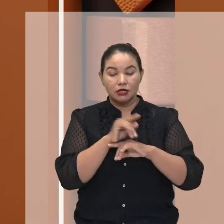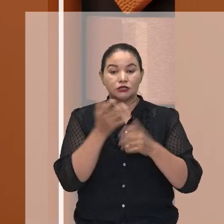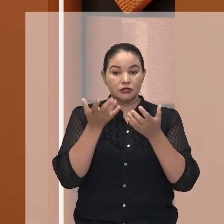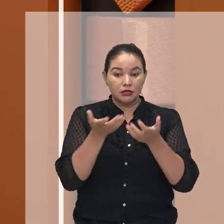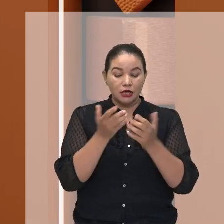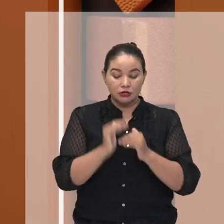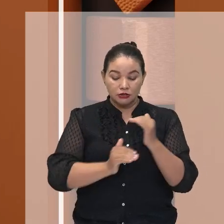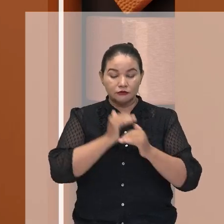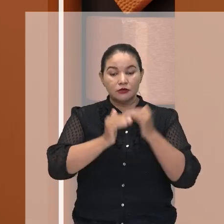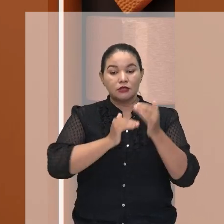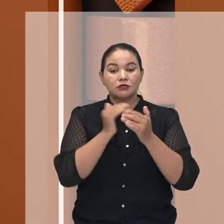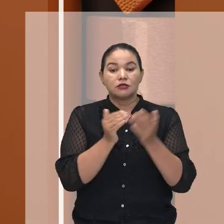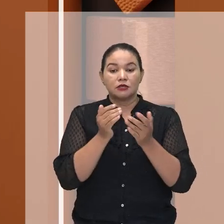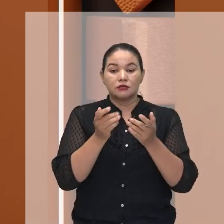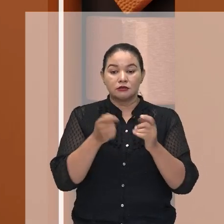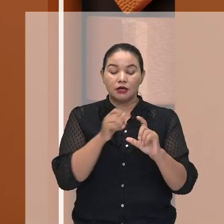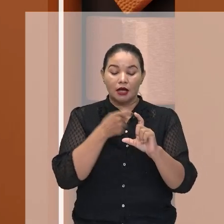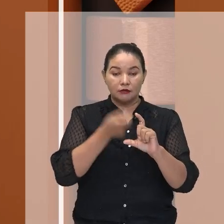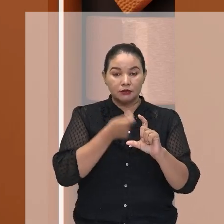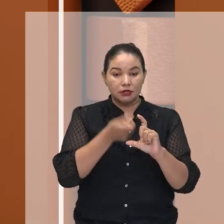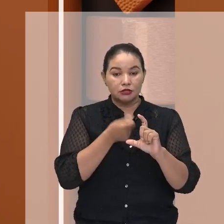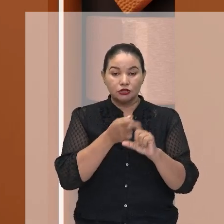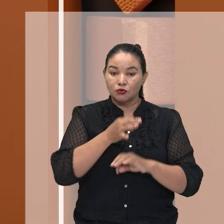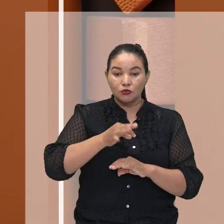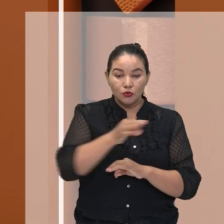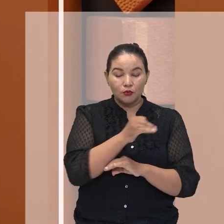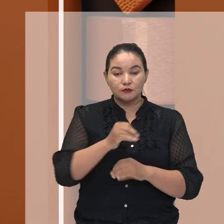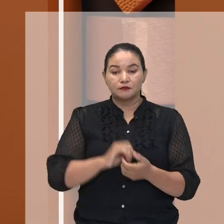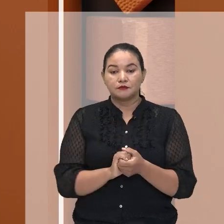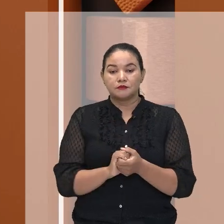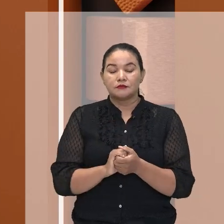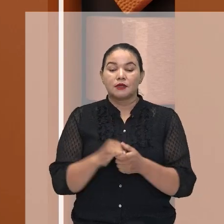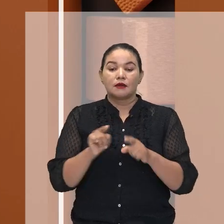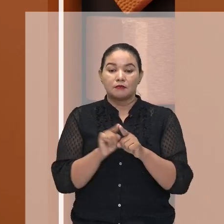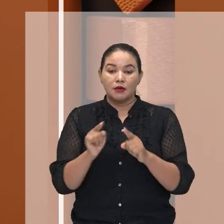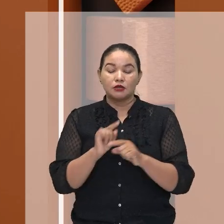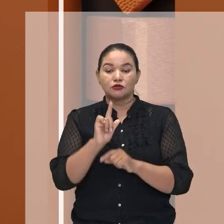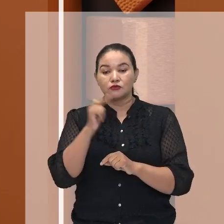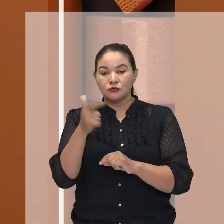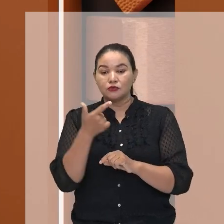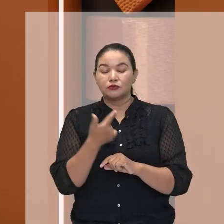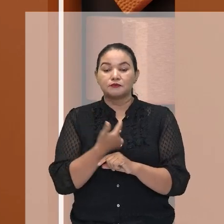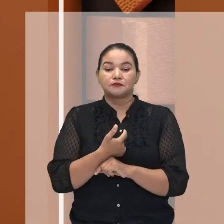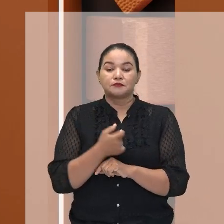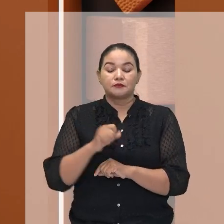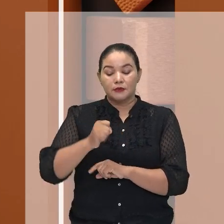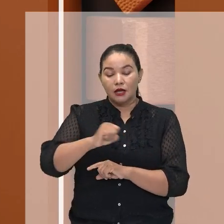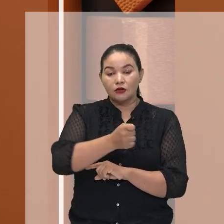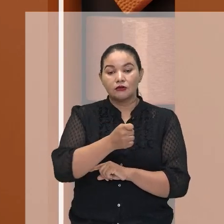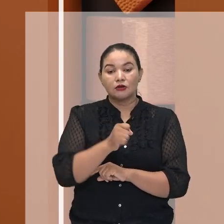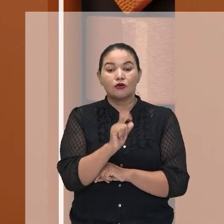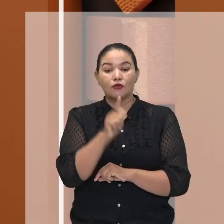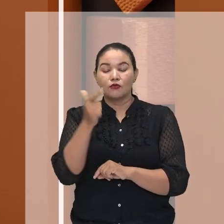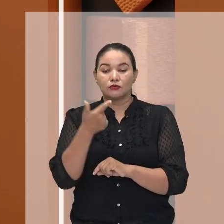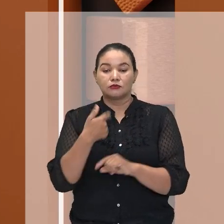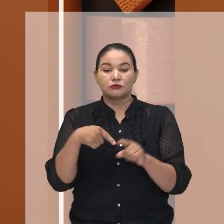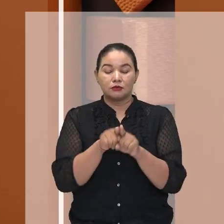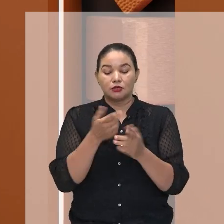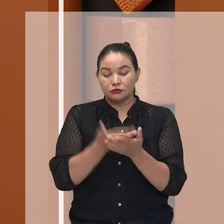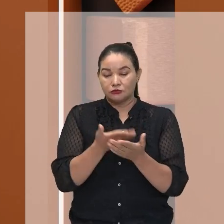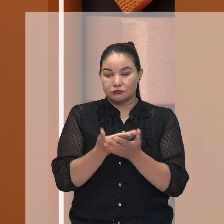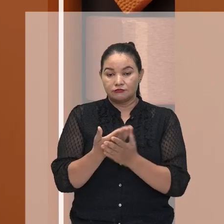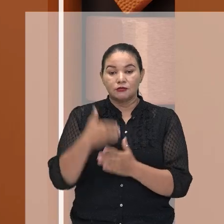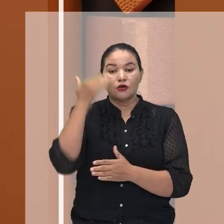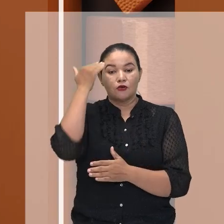de desenvolvimento capitalista. Mas além de Taiwan, também conhecido como Formosa, também vamos estudar sobre a Coreia do Sul, que acaba